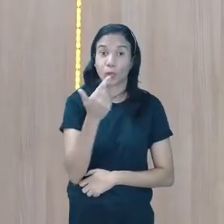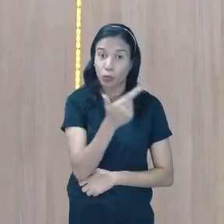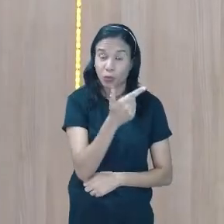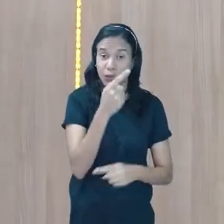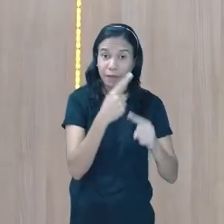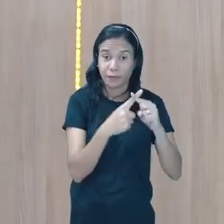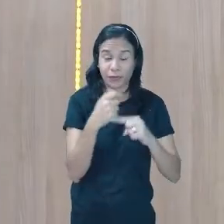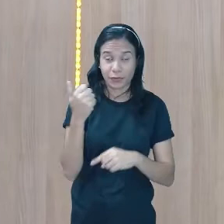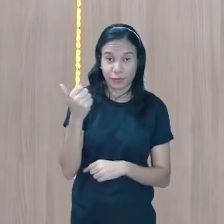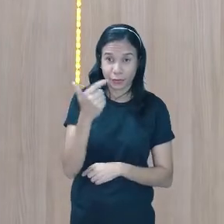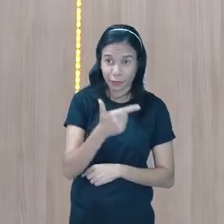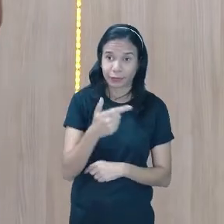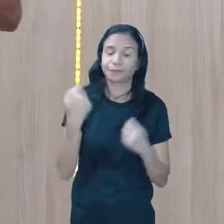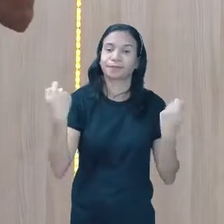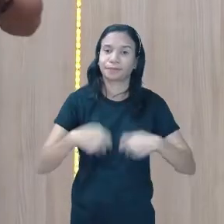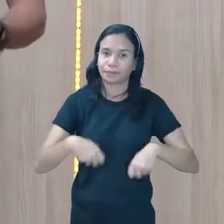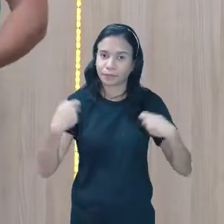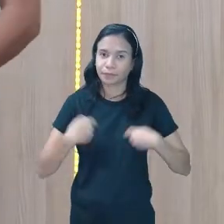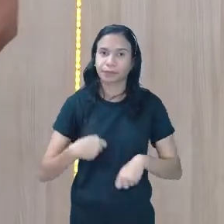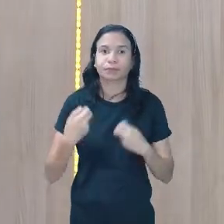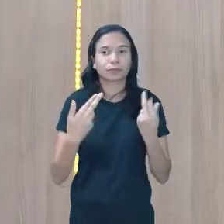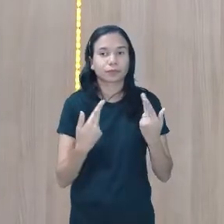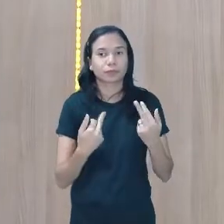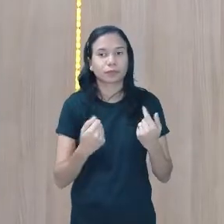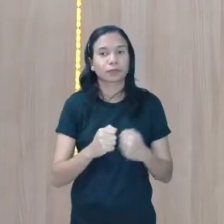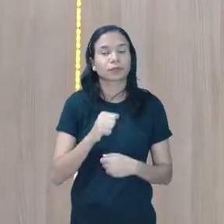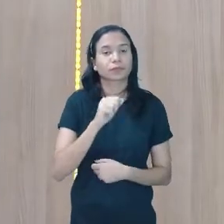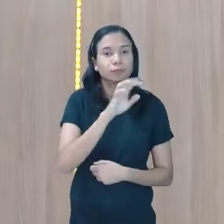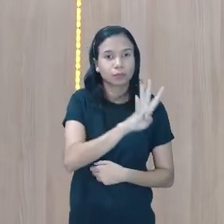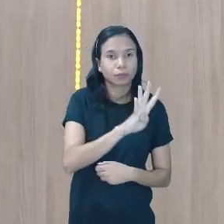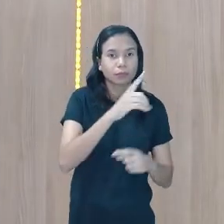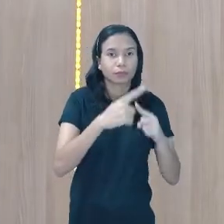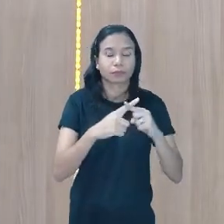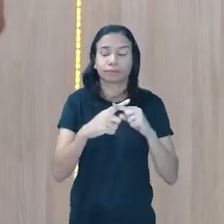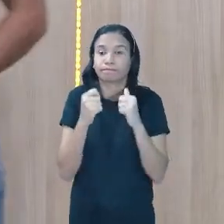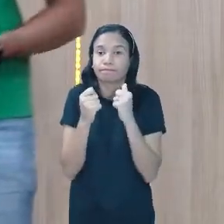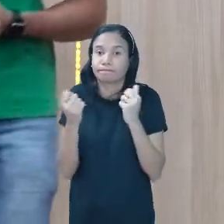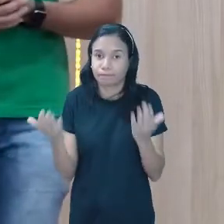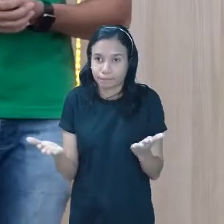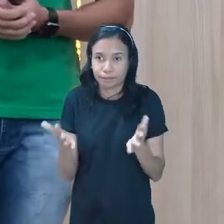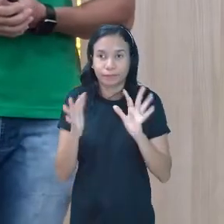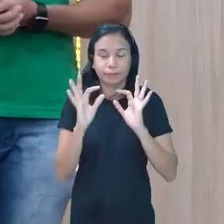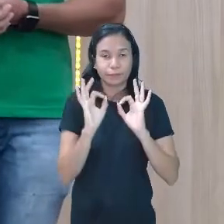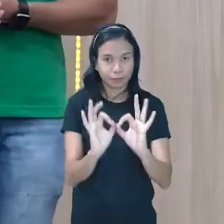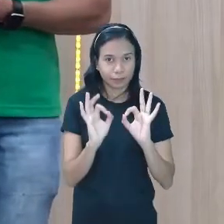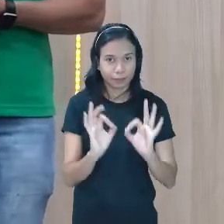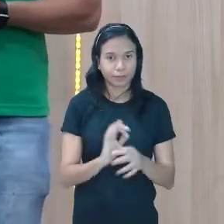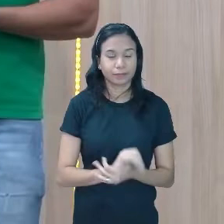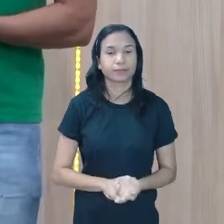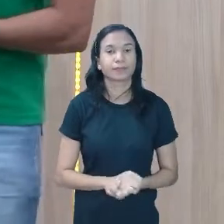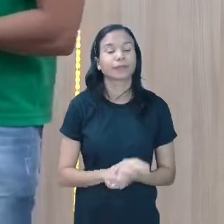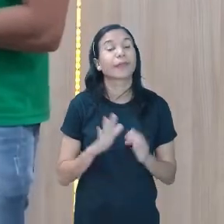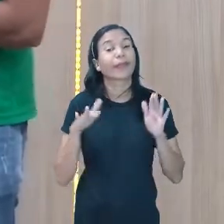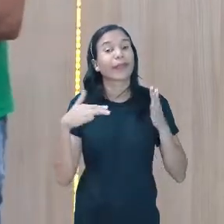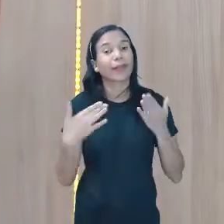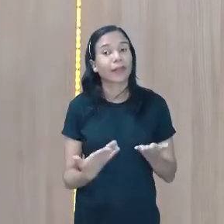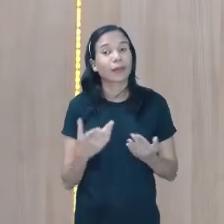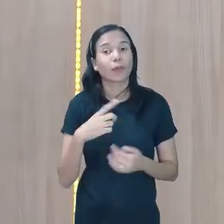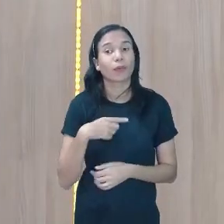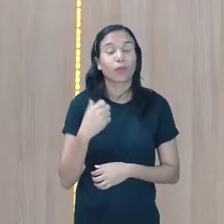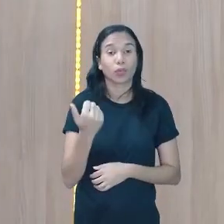12 vezes 12, tem que dar igual a 4 vezes esse número que está aqui.